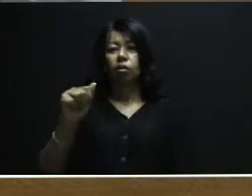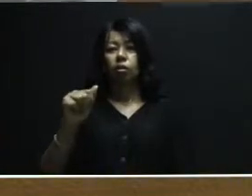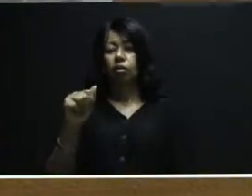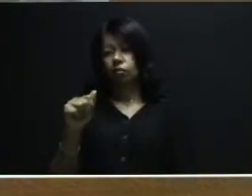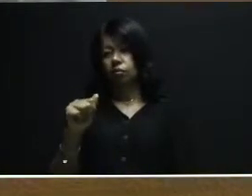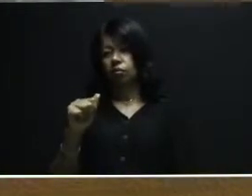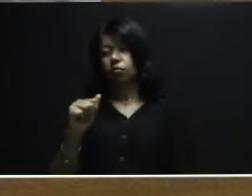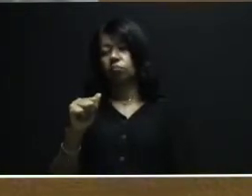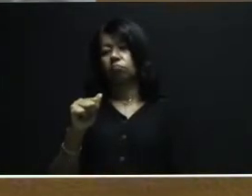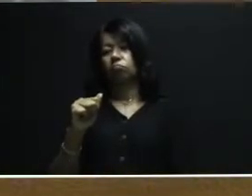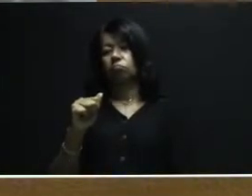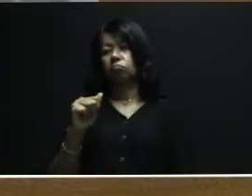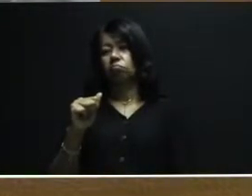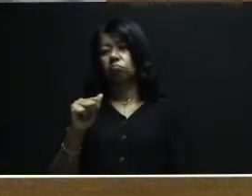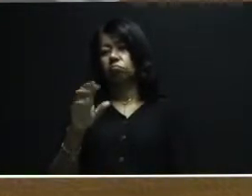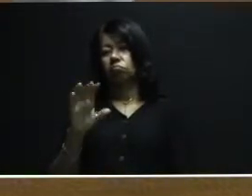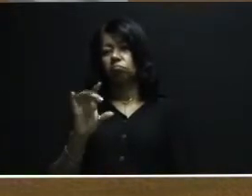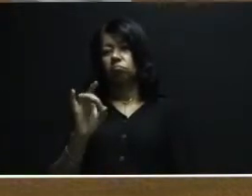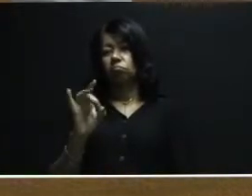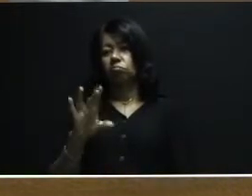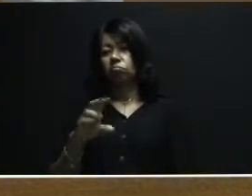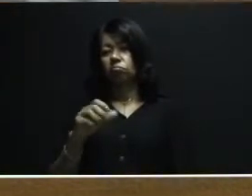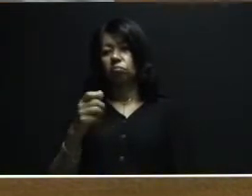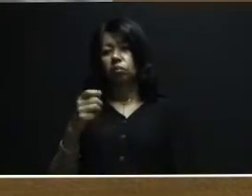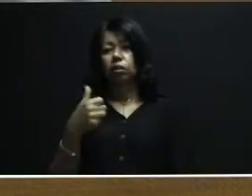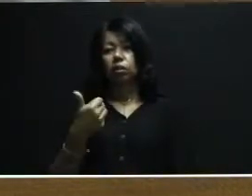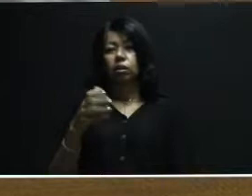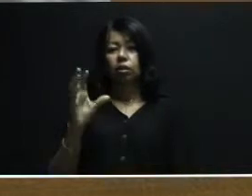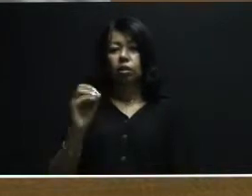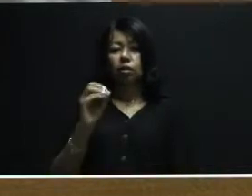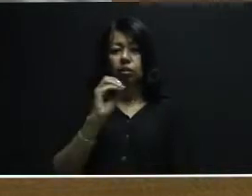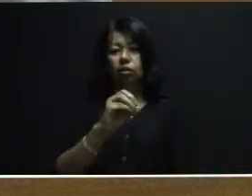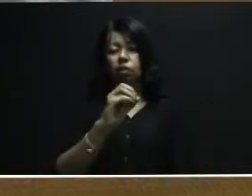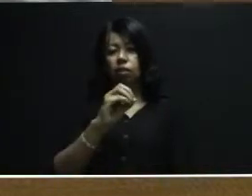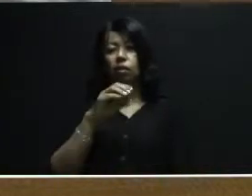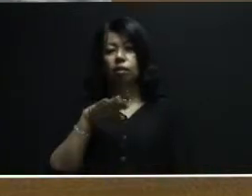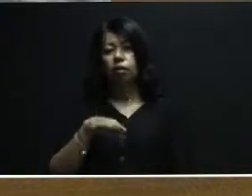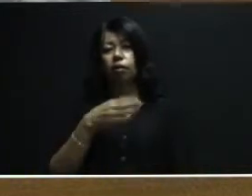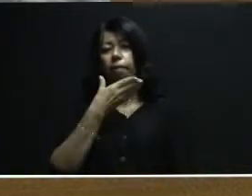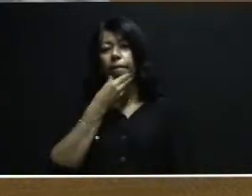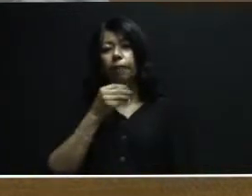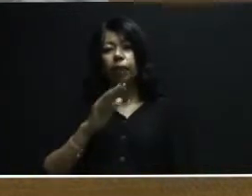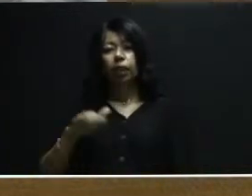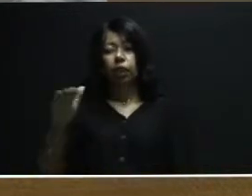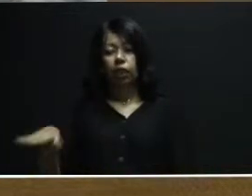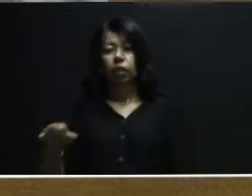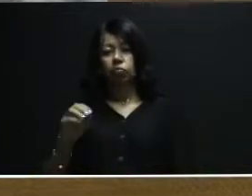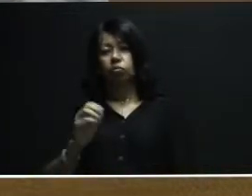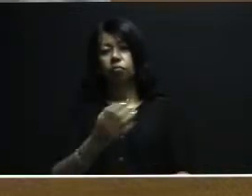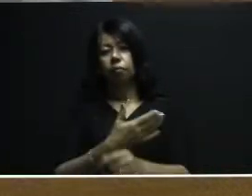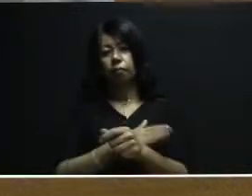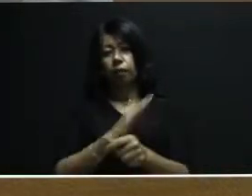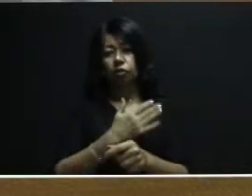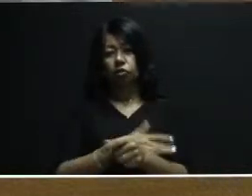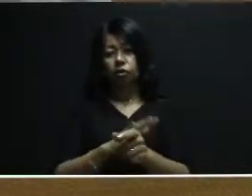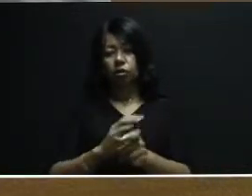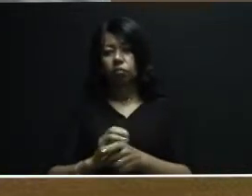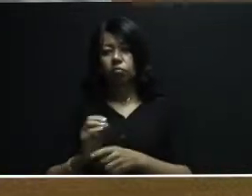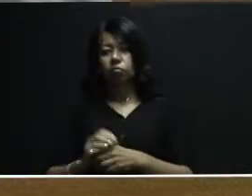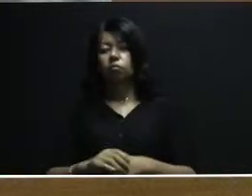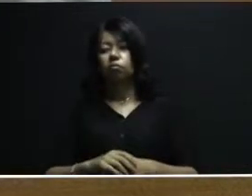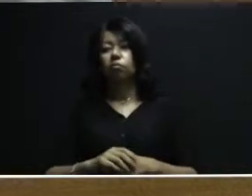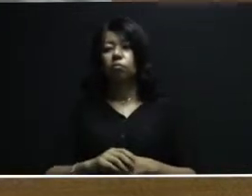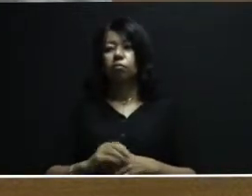Lorena, nada mais, nada menos que 100 garotos praticando handebol. Esses garotos